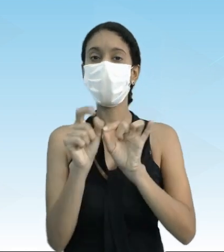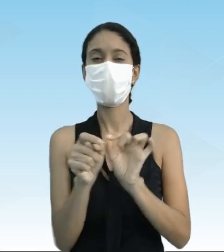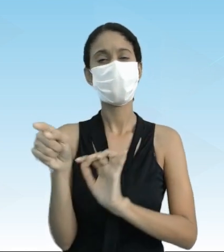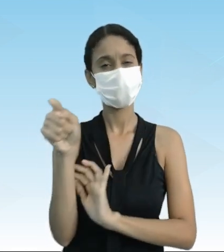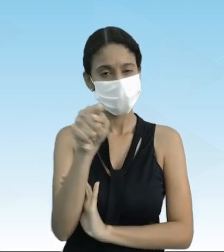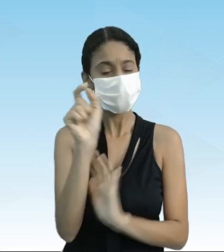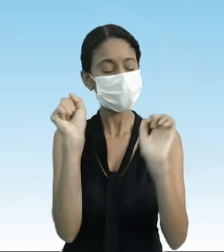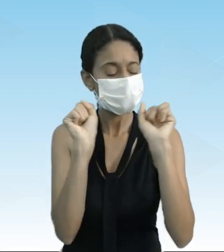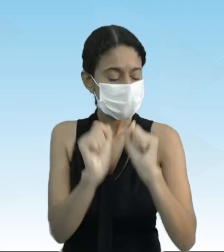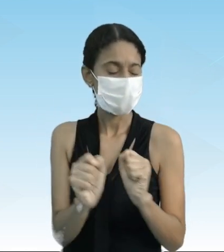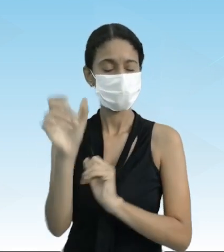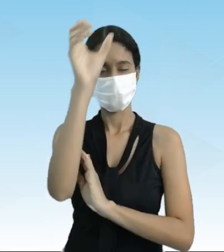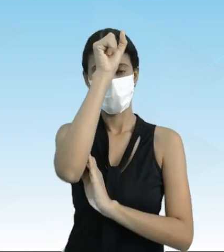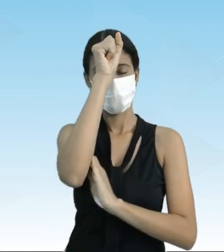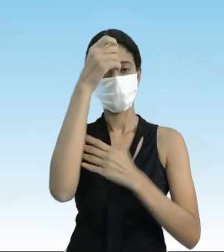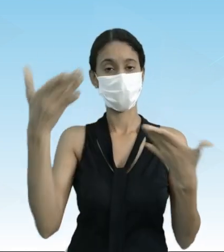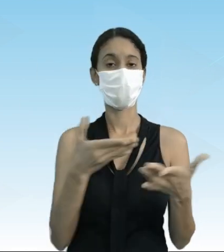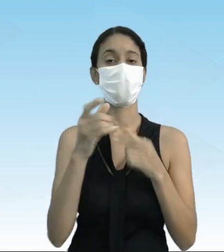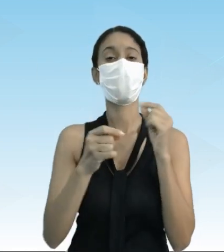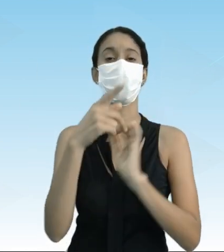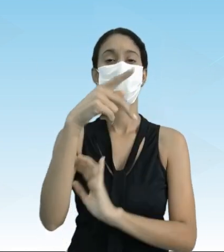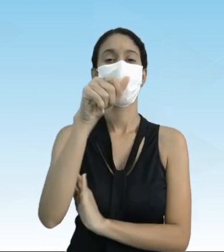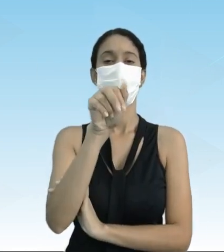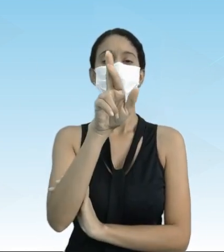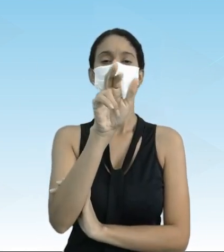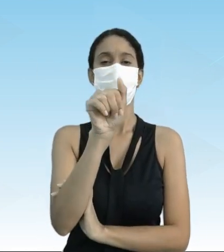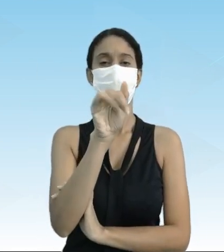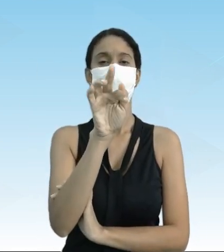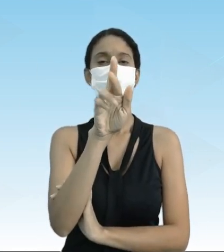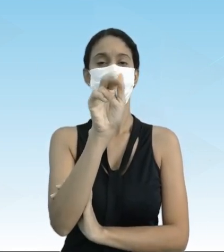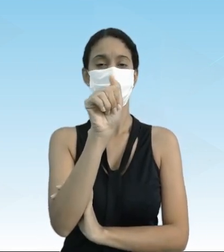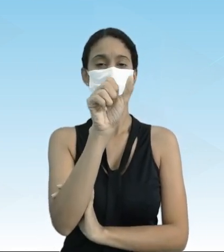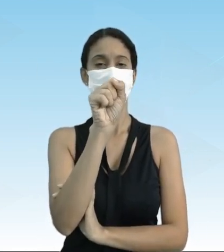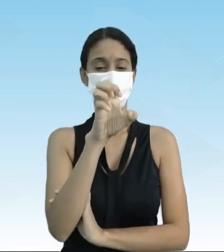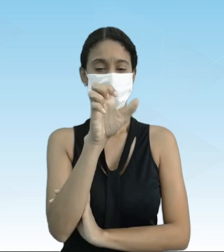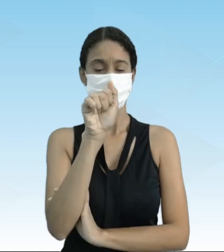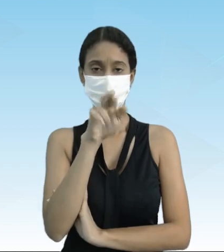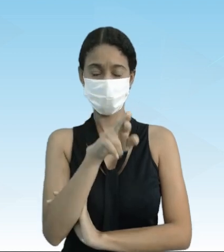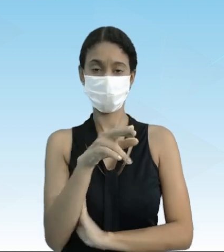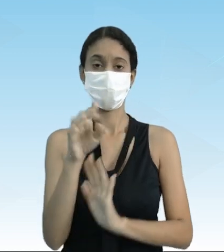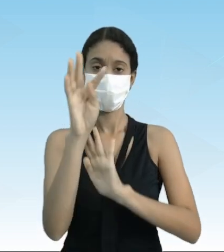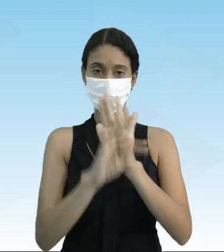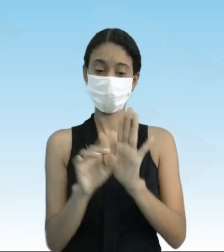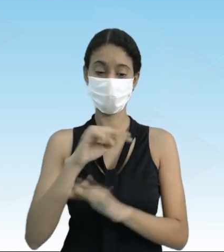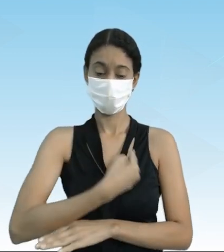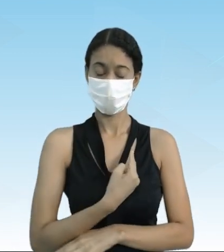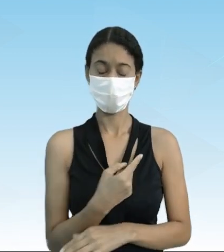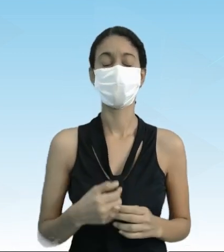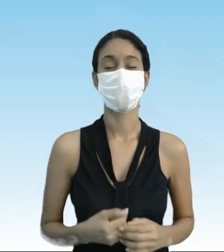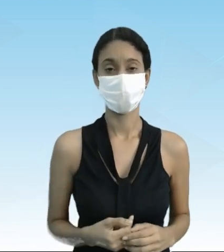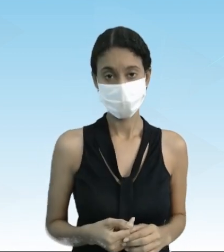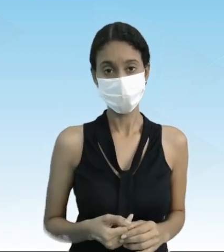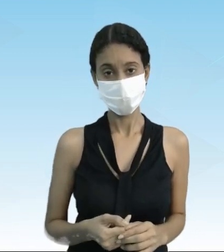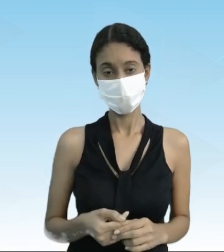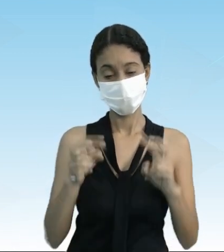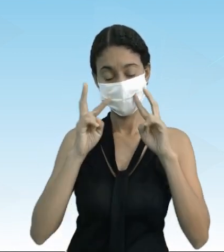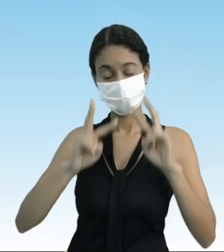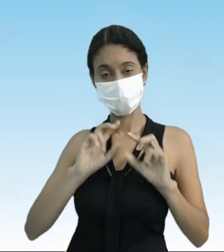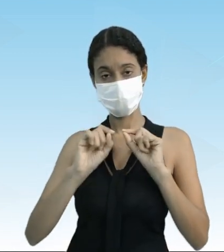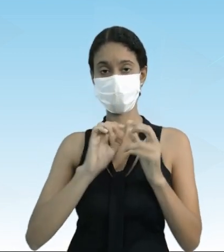que você possa aprender a parafrasear um texto. Nós seres humanos, é claro, nós